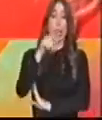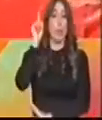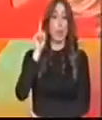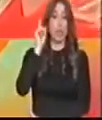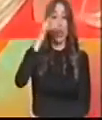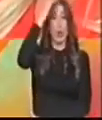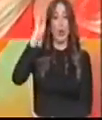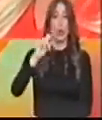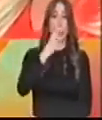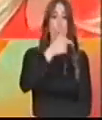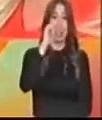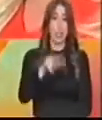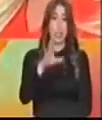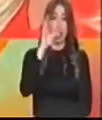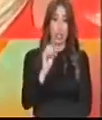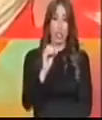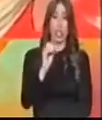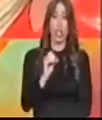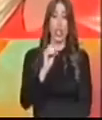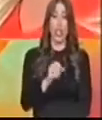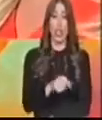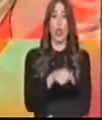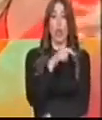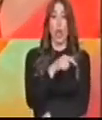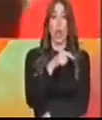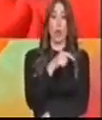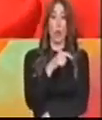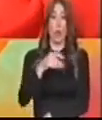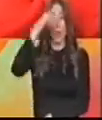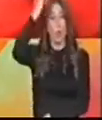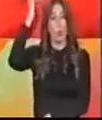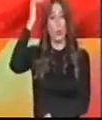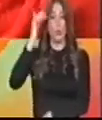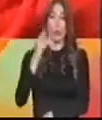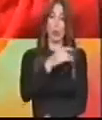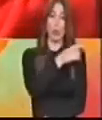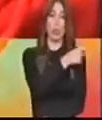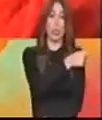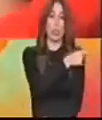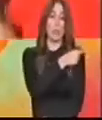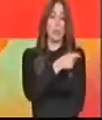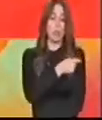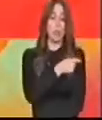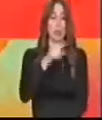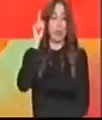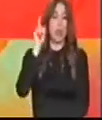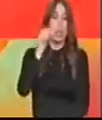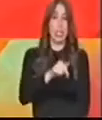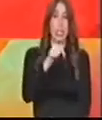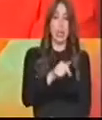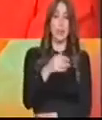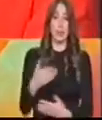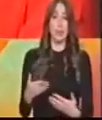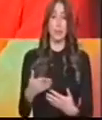Martinho é o patrono da nossa paróquia de Penafiel, da nossa cidade, portanto, e hoje é o seu dia, e por isso também tivemos